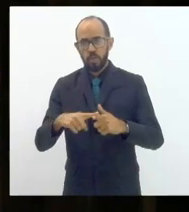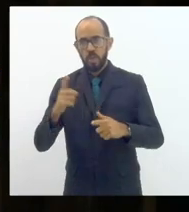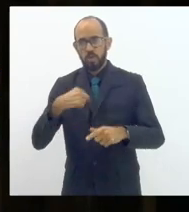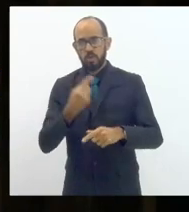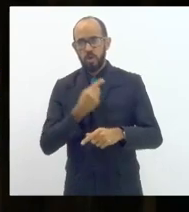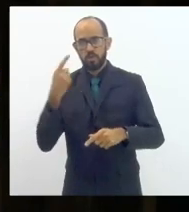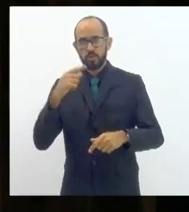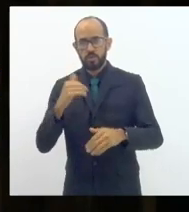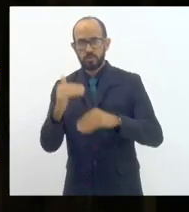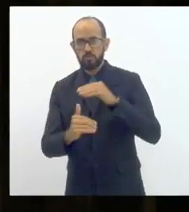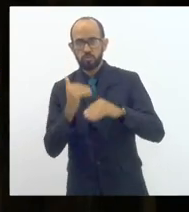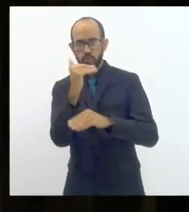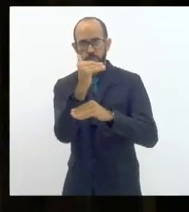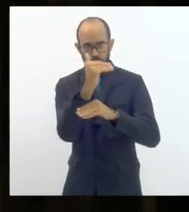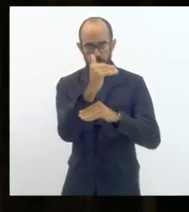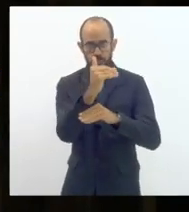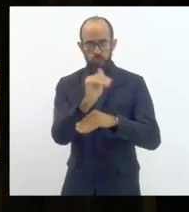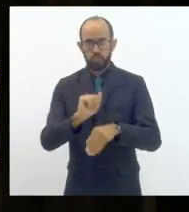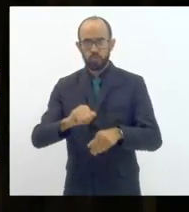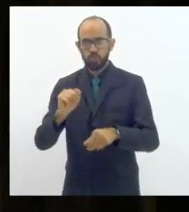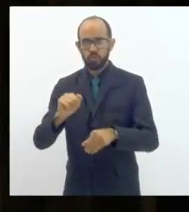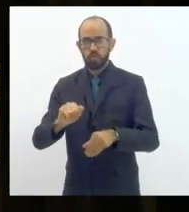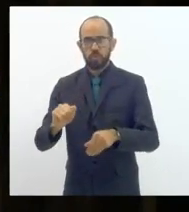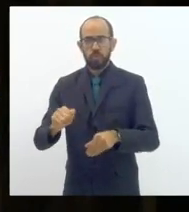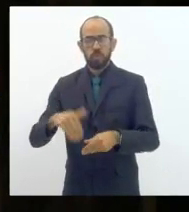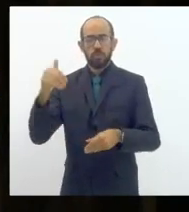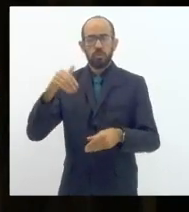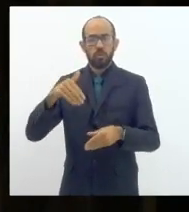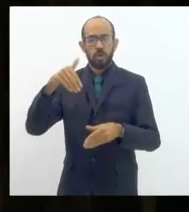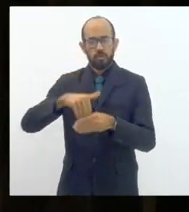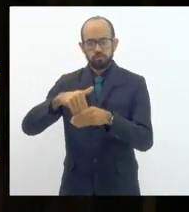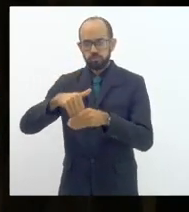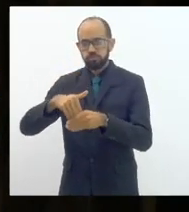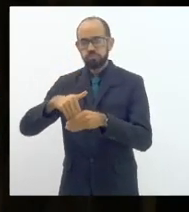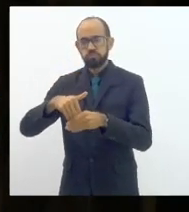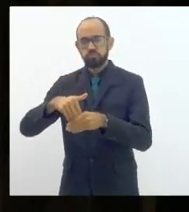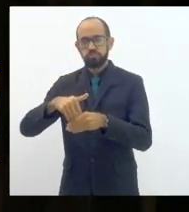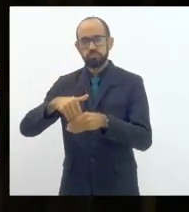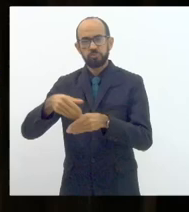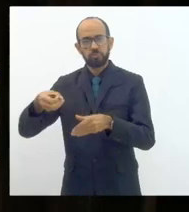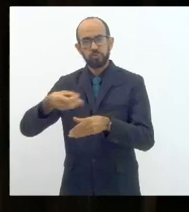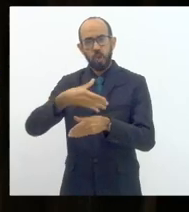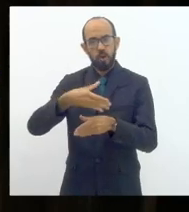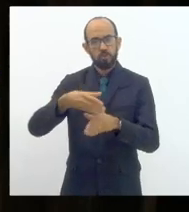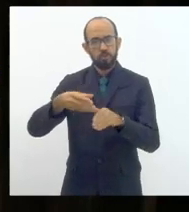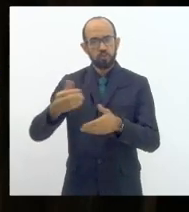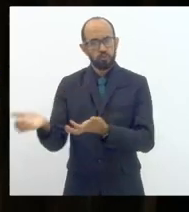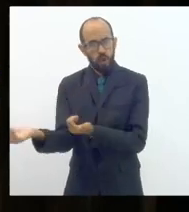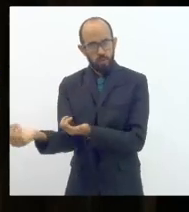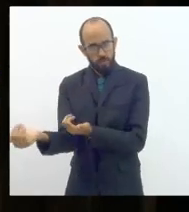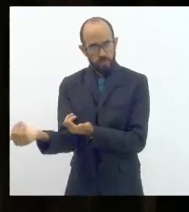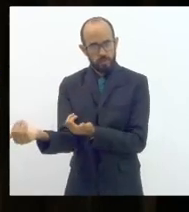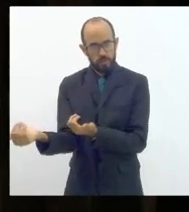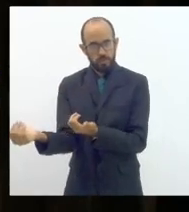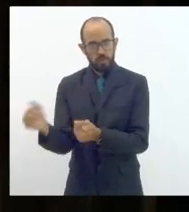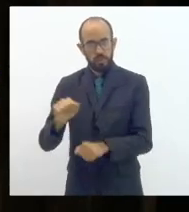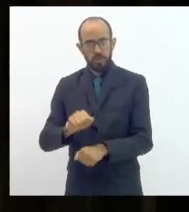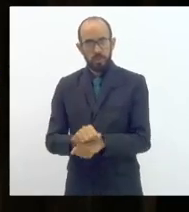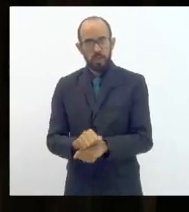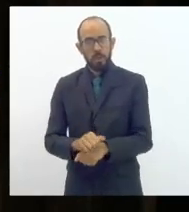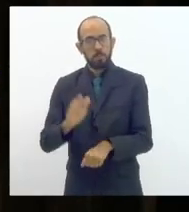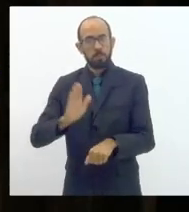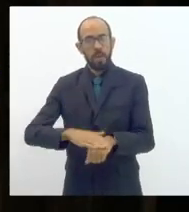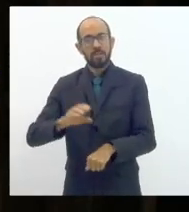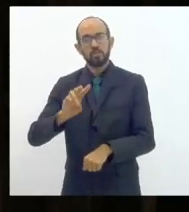recorde eleitoral de cadastros novos de jovens no Brasil. Foram mais de